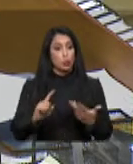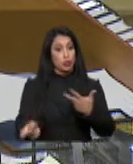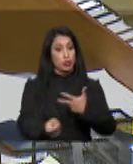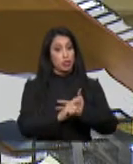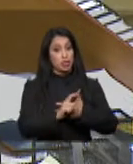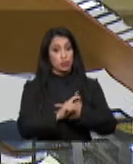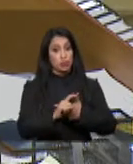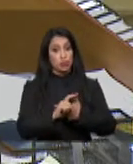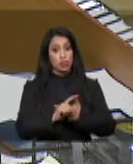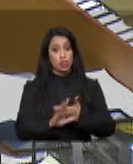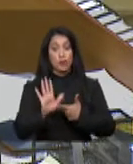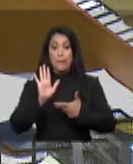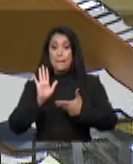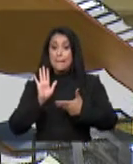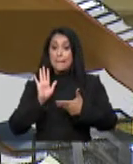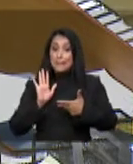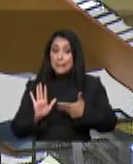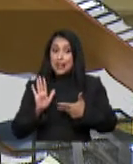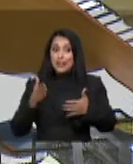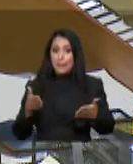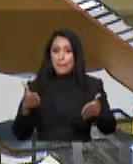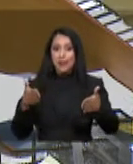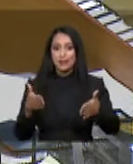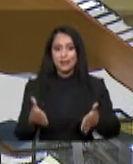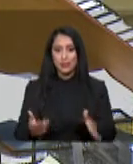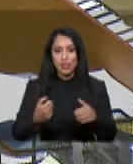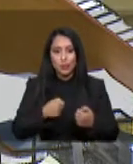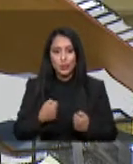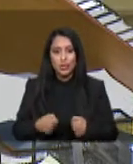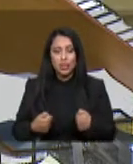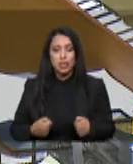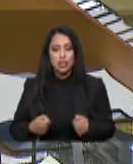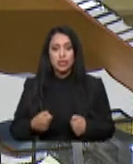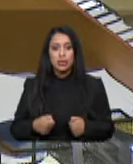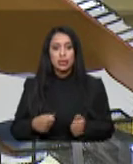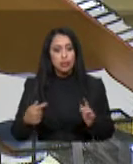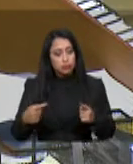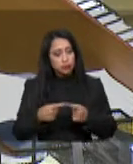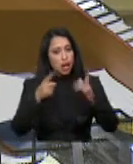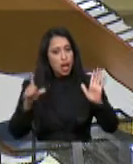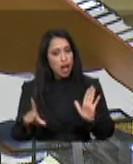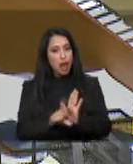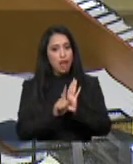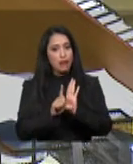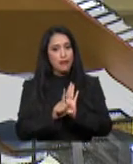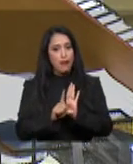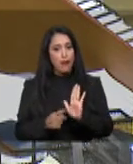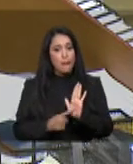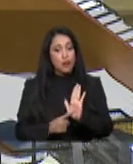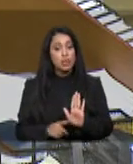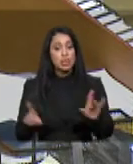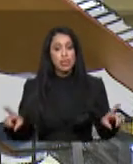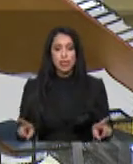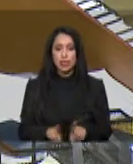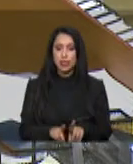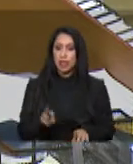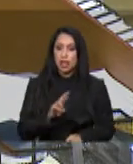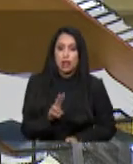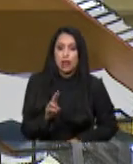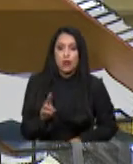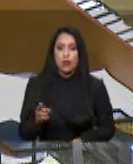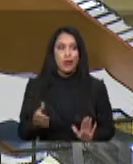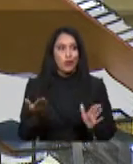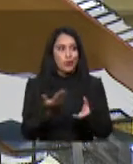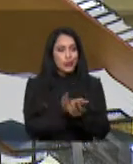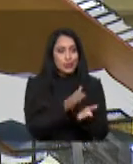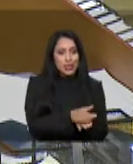Executivo, mas desde que tal participação tenha previsão expressa em lei. Vale ressaltar que esse não é o caso dos